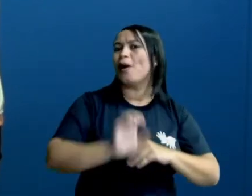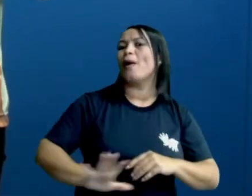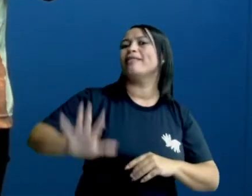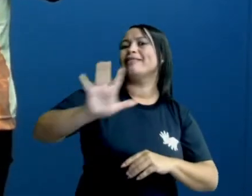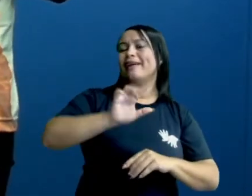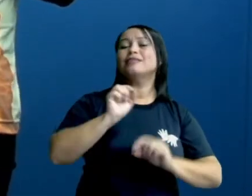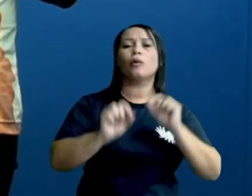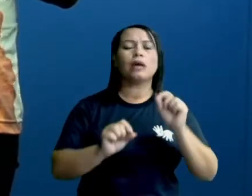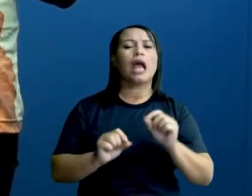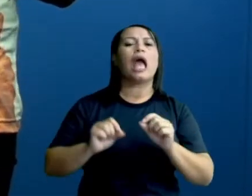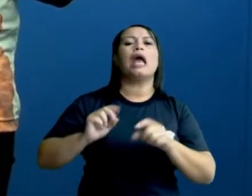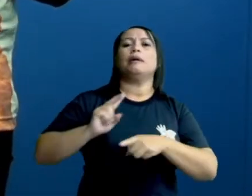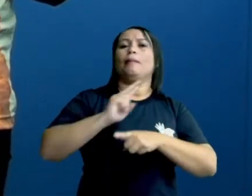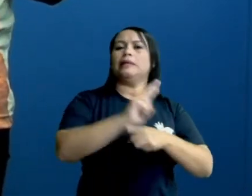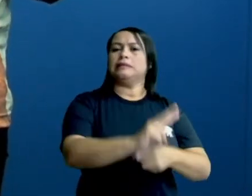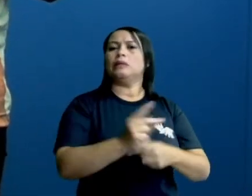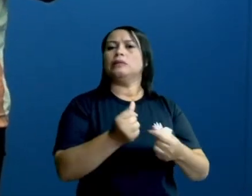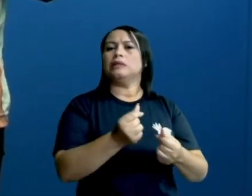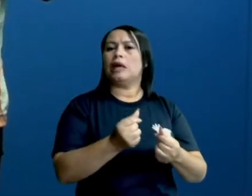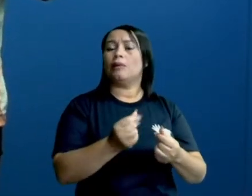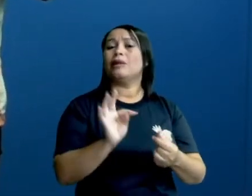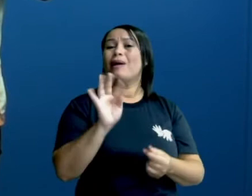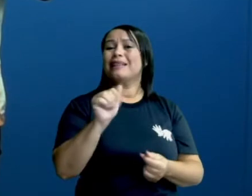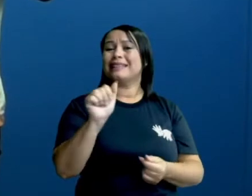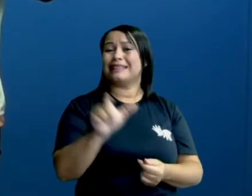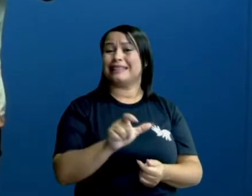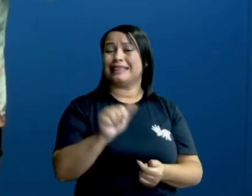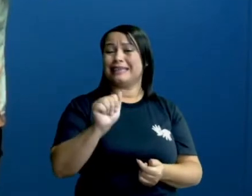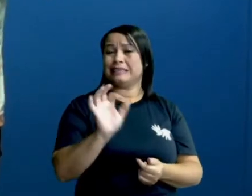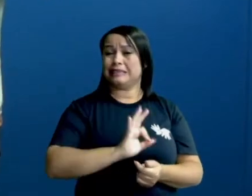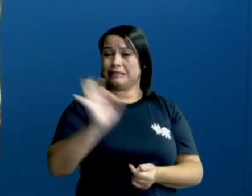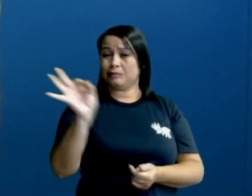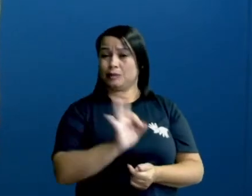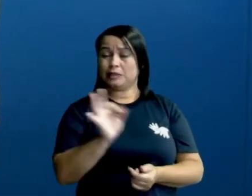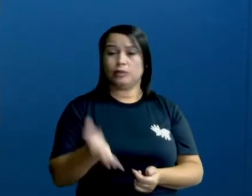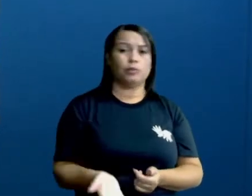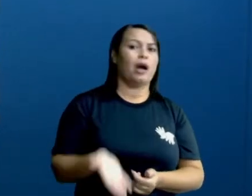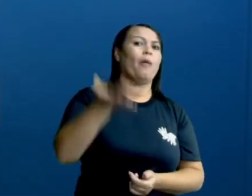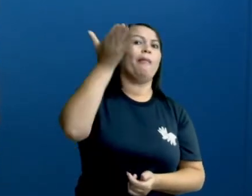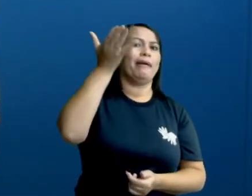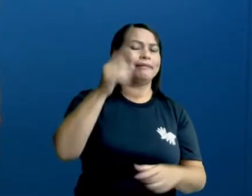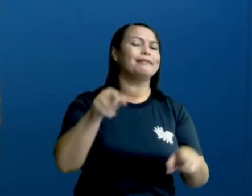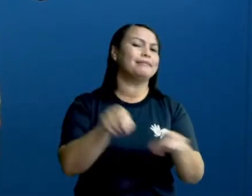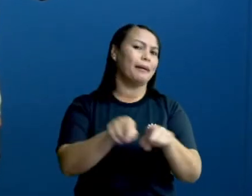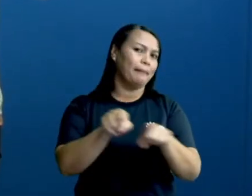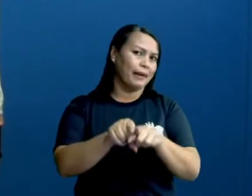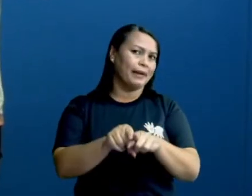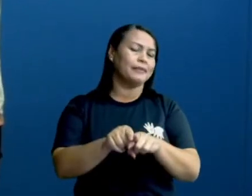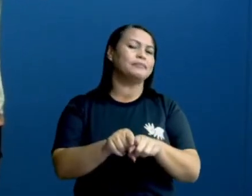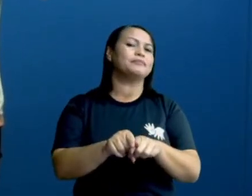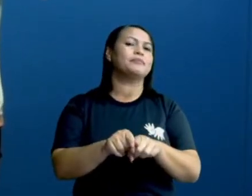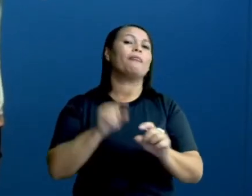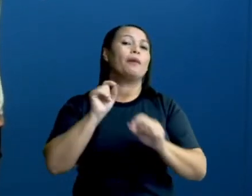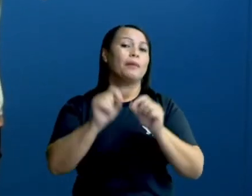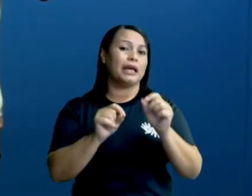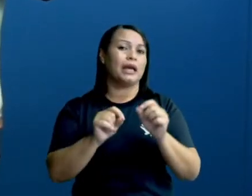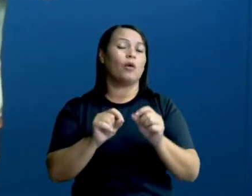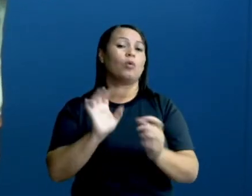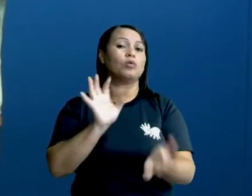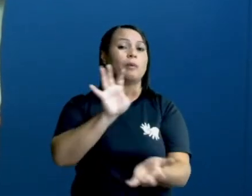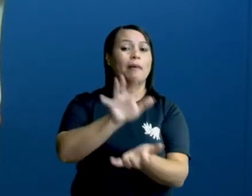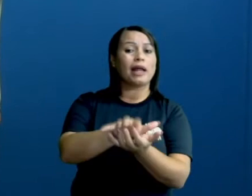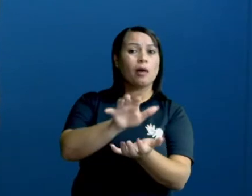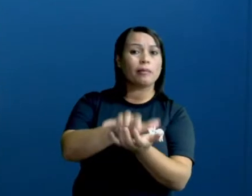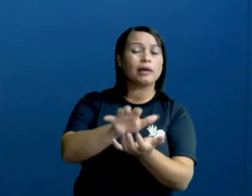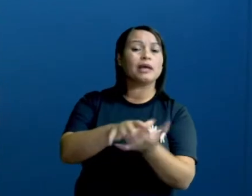Então, as taxas dos empréstimos aumentam ainda mais, né? Então, isso é um fator também que faz com que os pernambucanos,